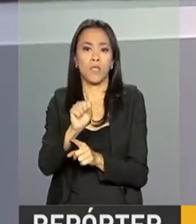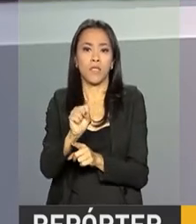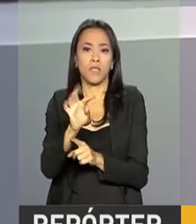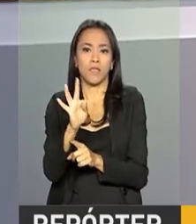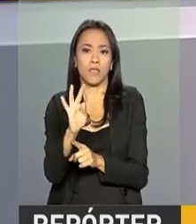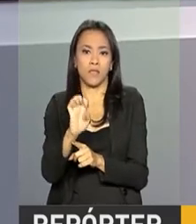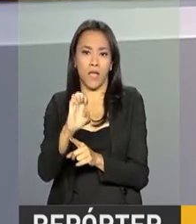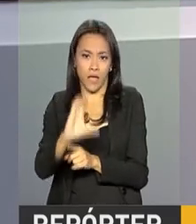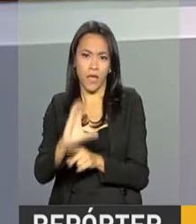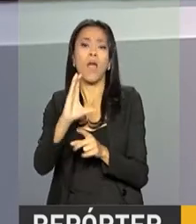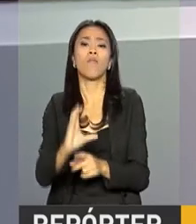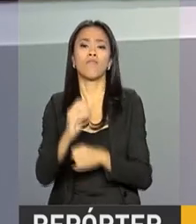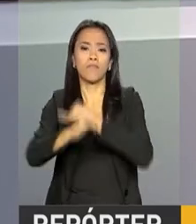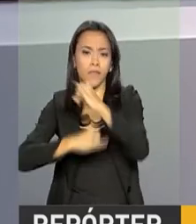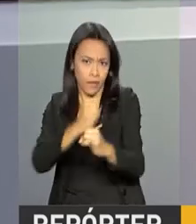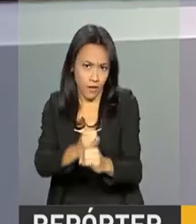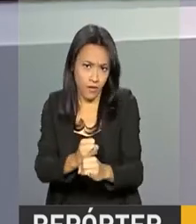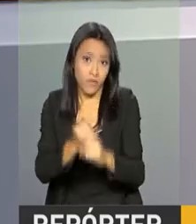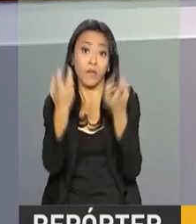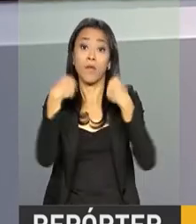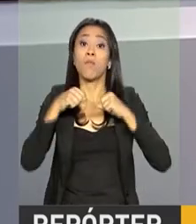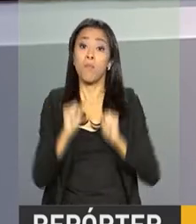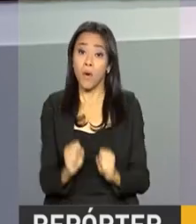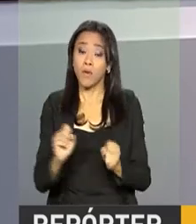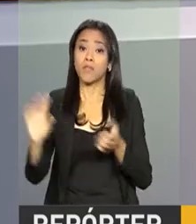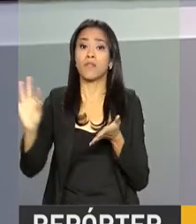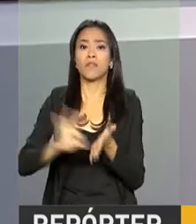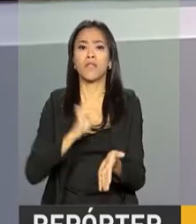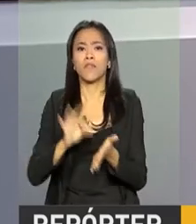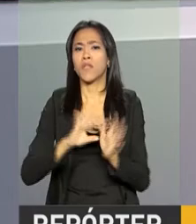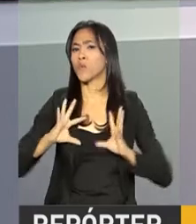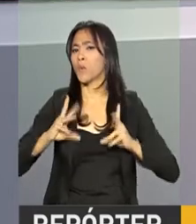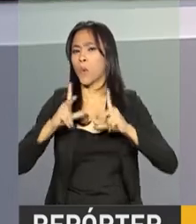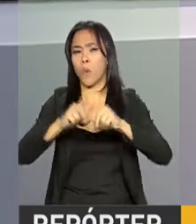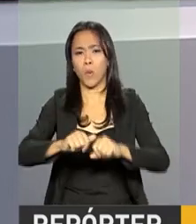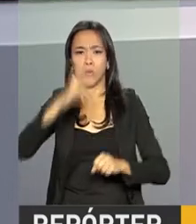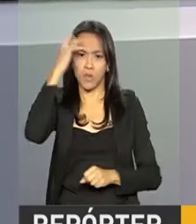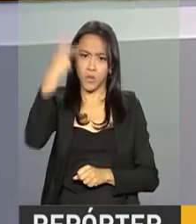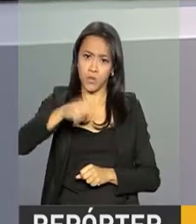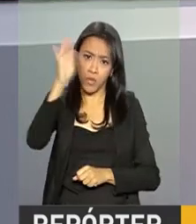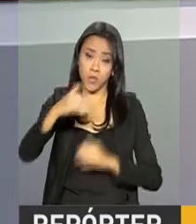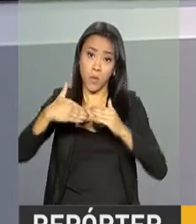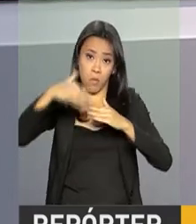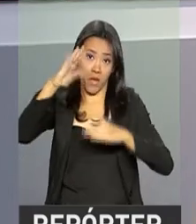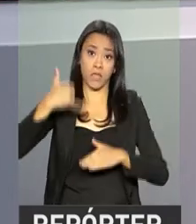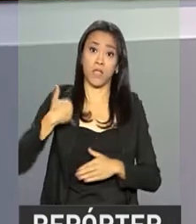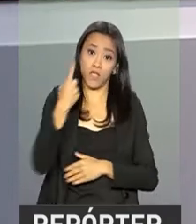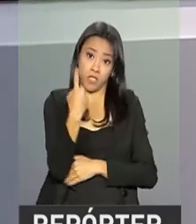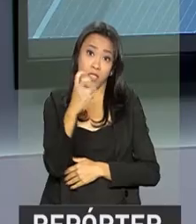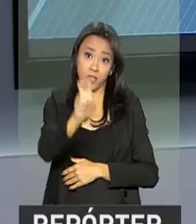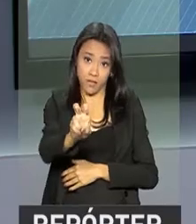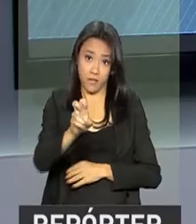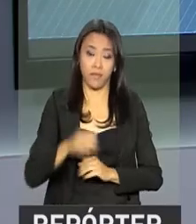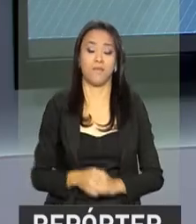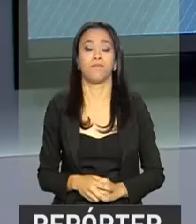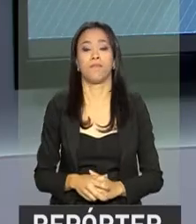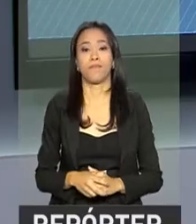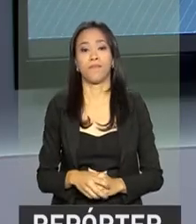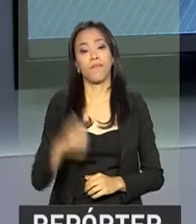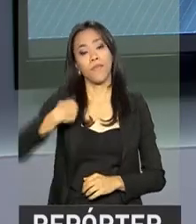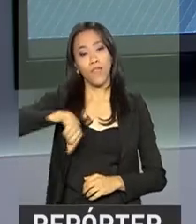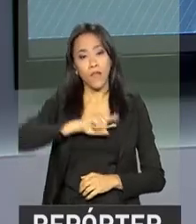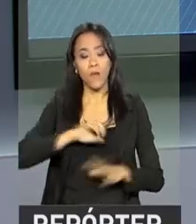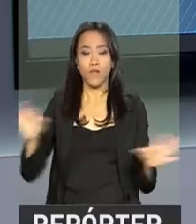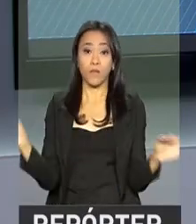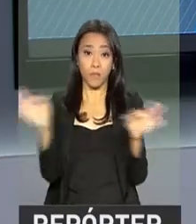na internet podem se candidatar todos os cidadãos brasileiros com mais de 15 anos e nós